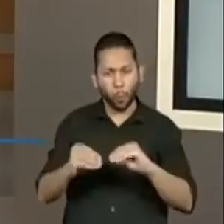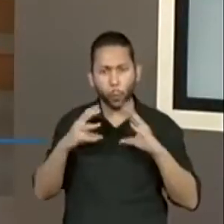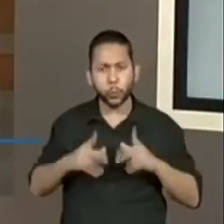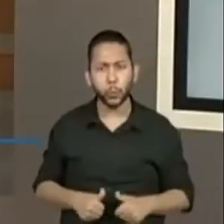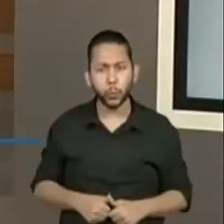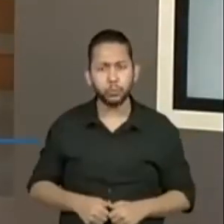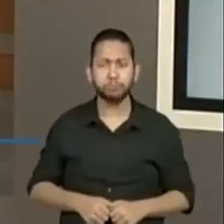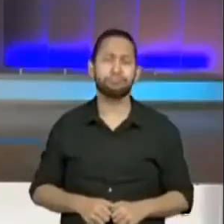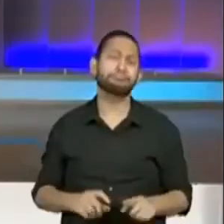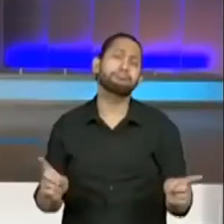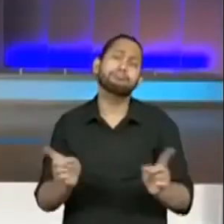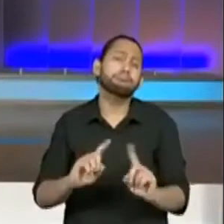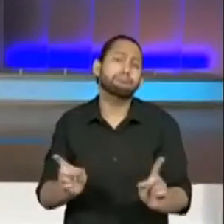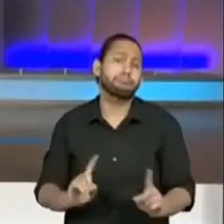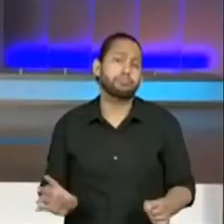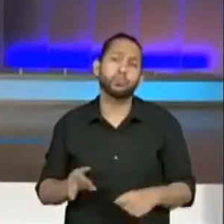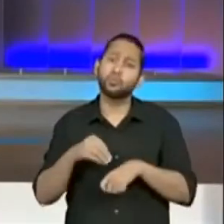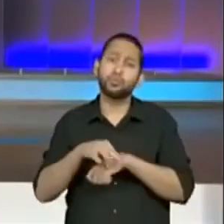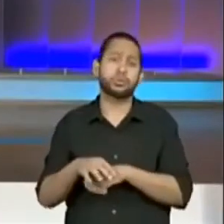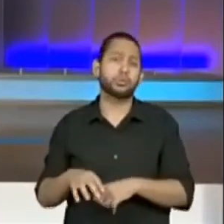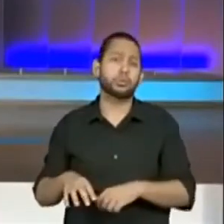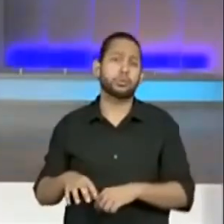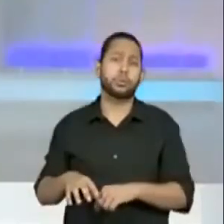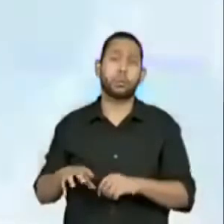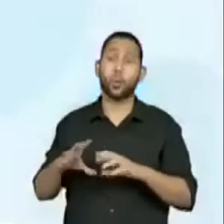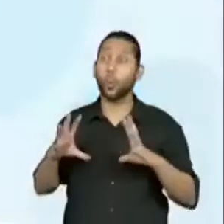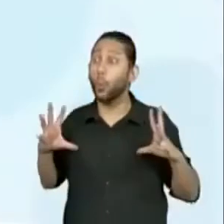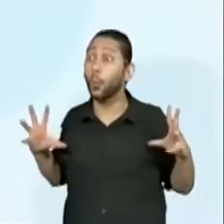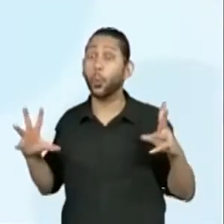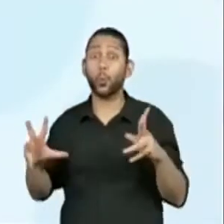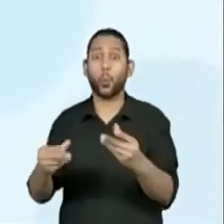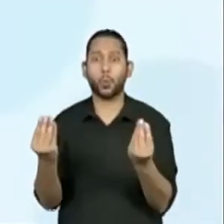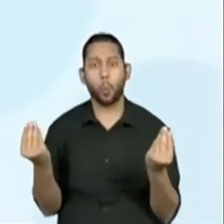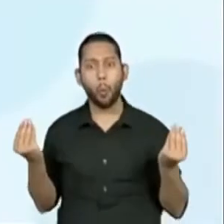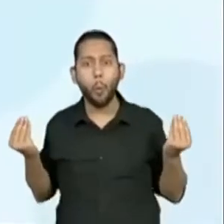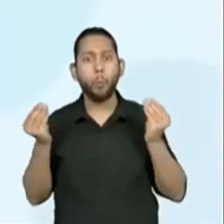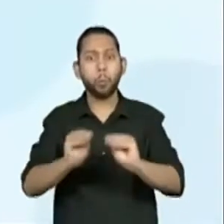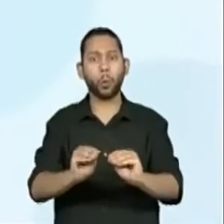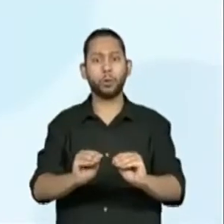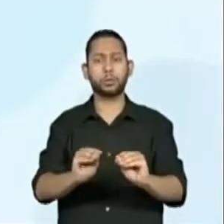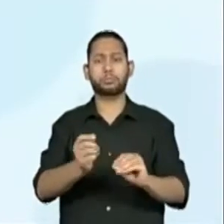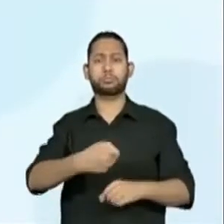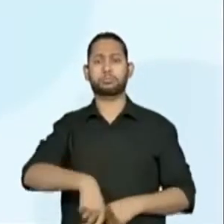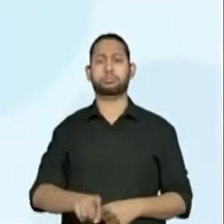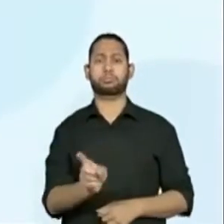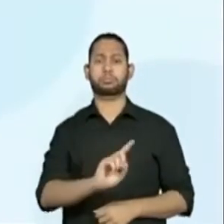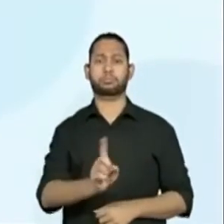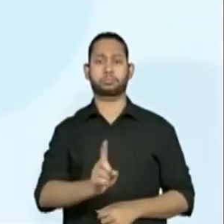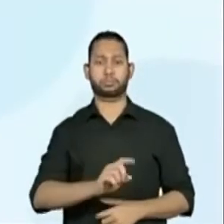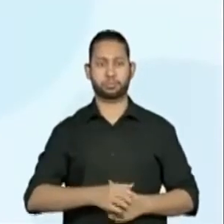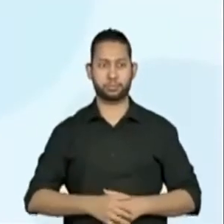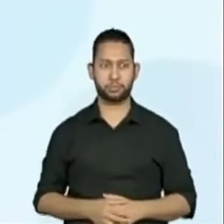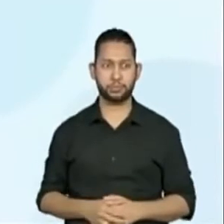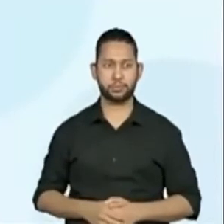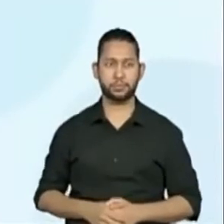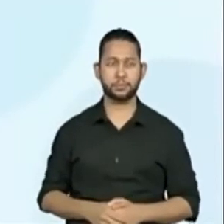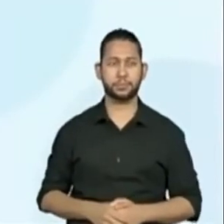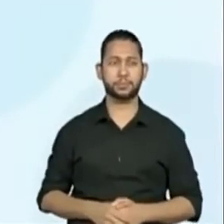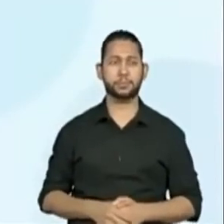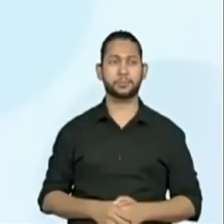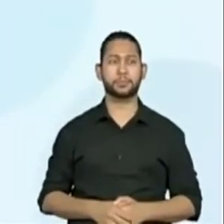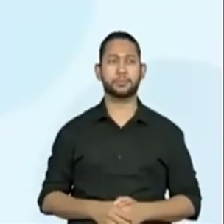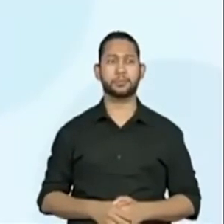uma dica tá Vou colocar aqui ó não precisa usar todos os dados quer